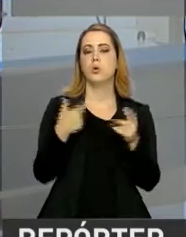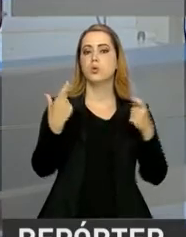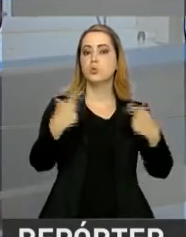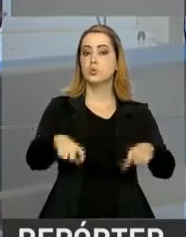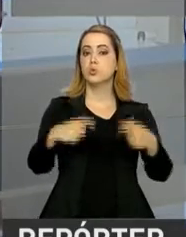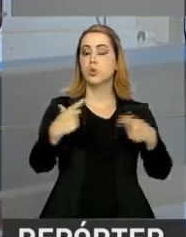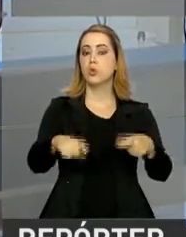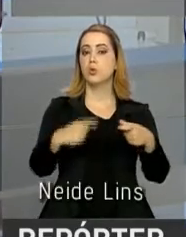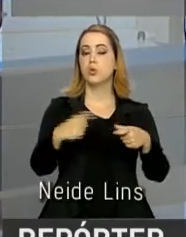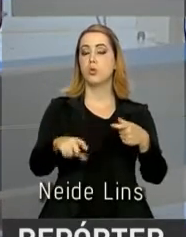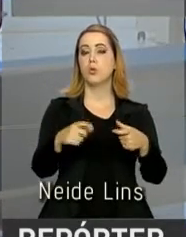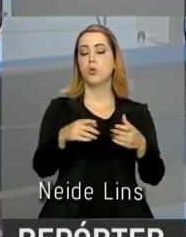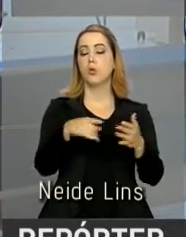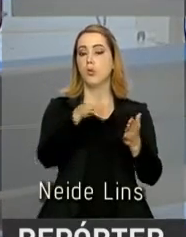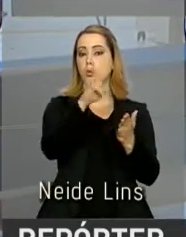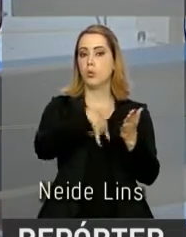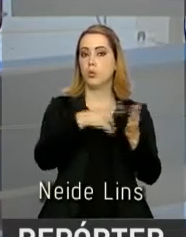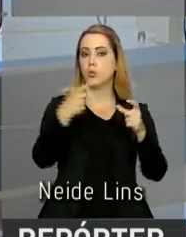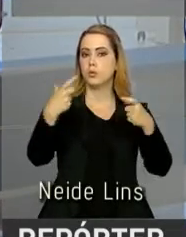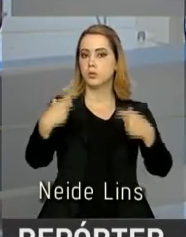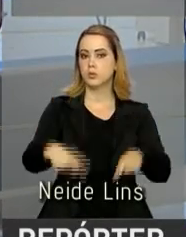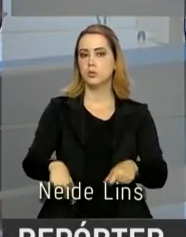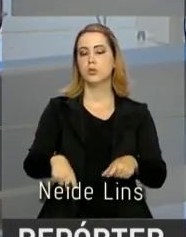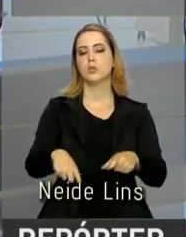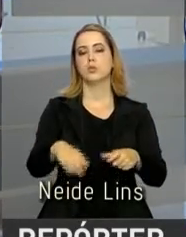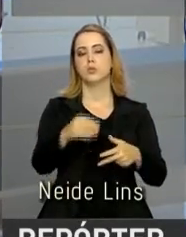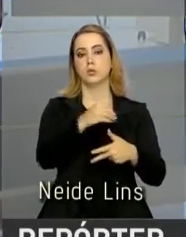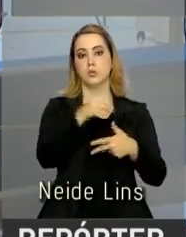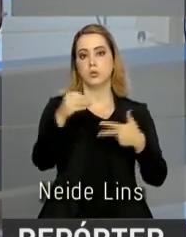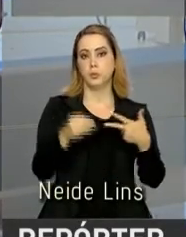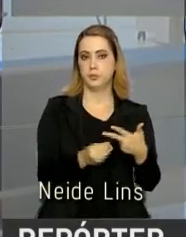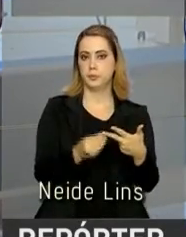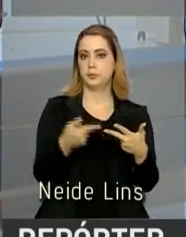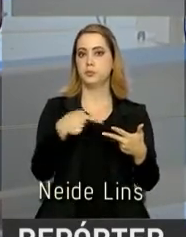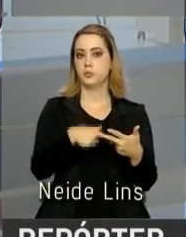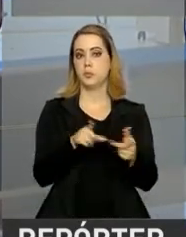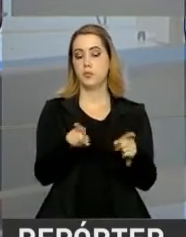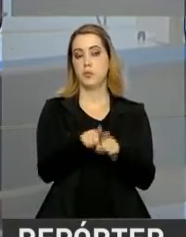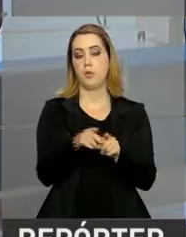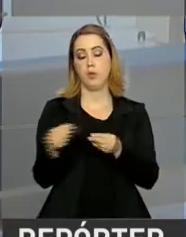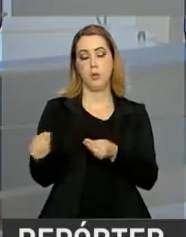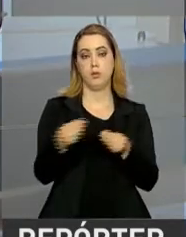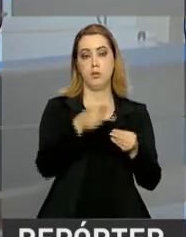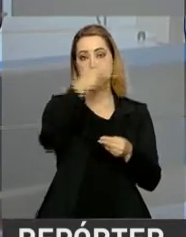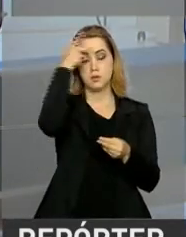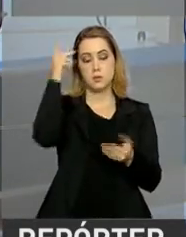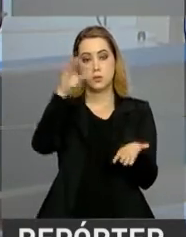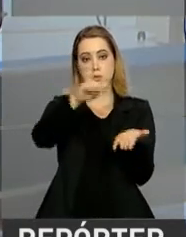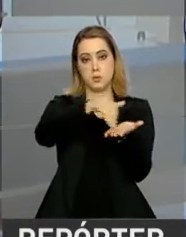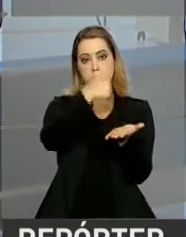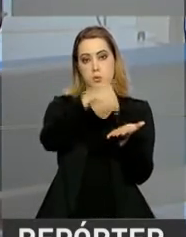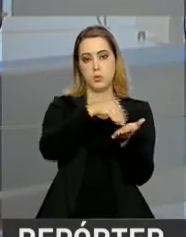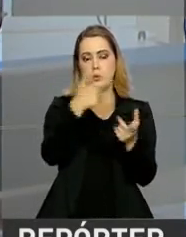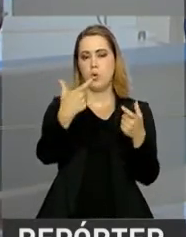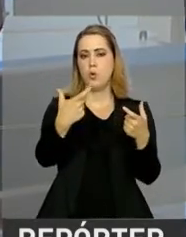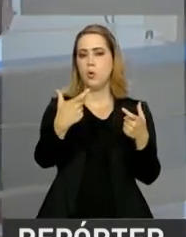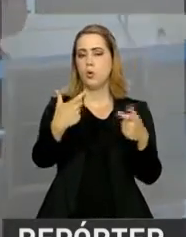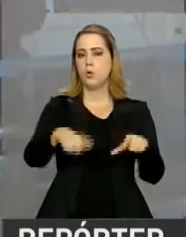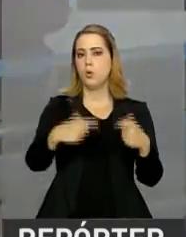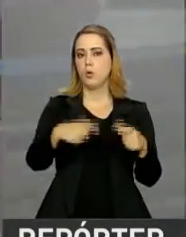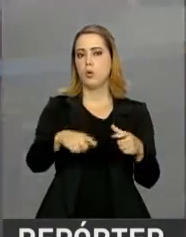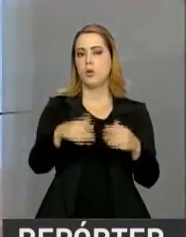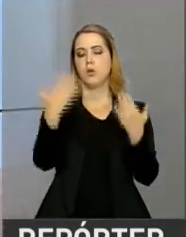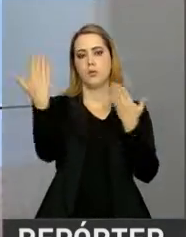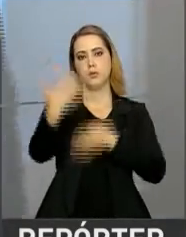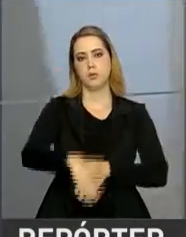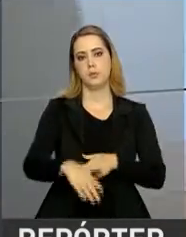de confirmação do Exame Nacional do Ensino Médio, Enem. O documento traz aos participantes informações como os locais das provas. Ao vivo